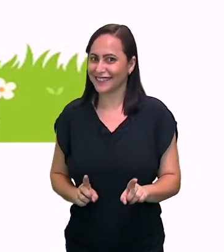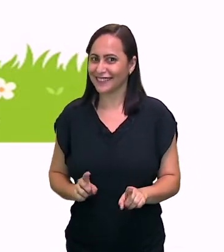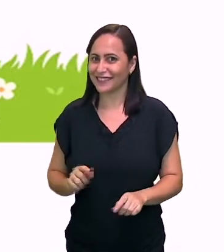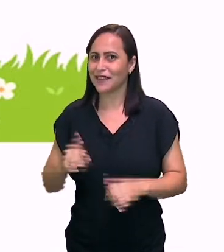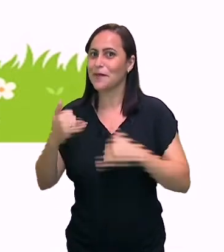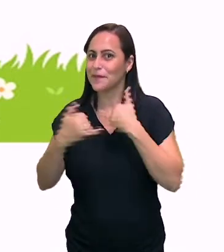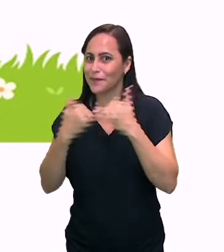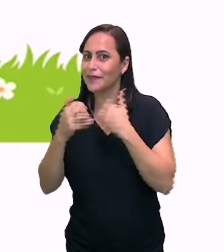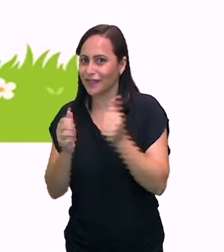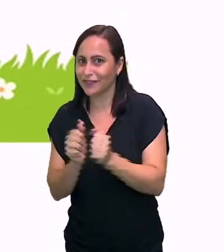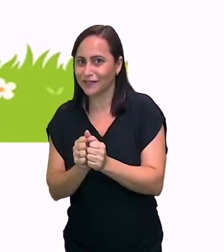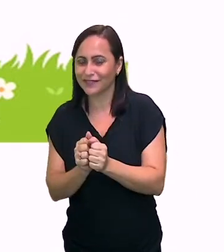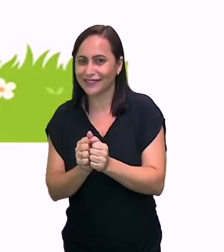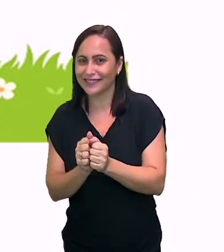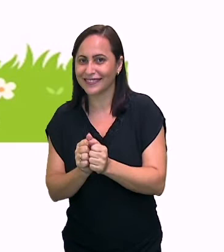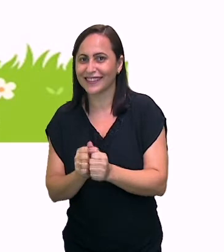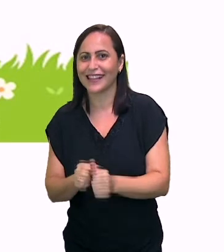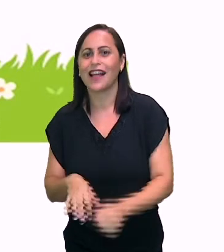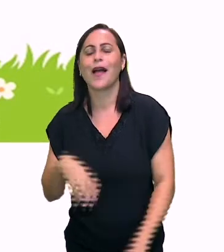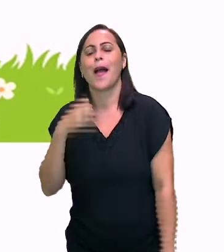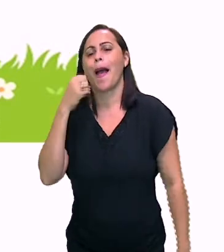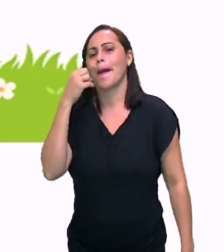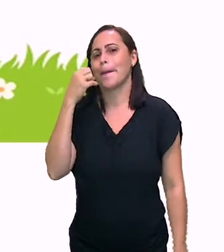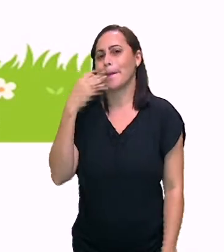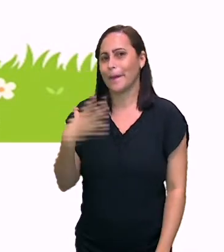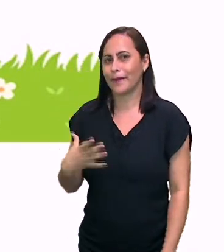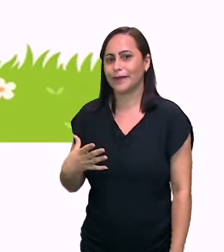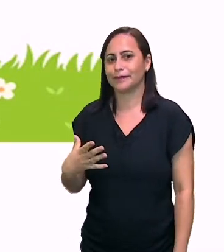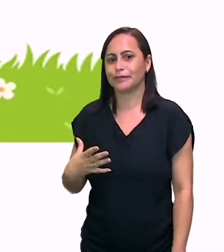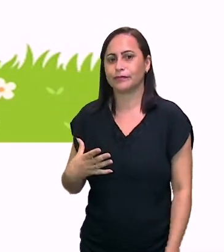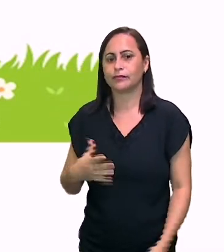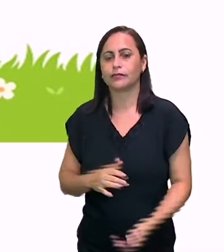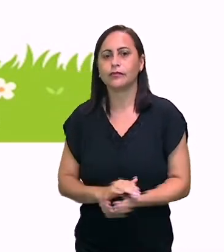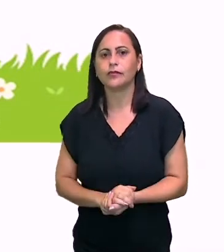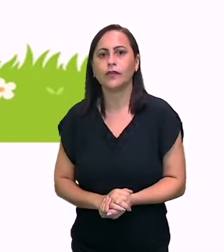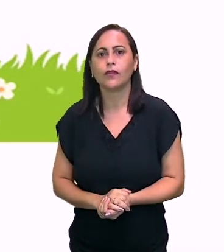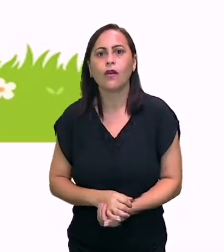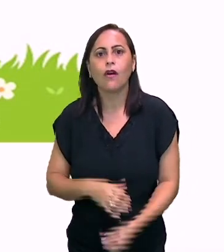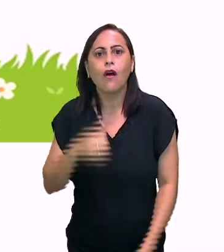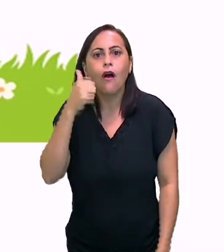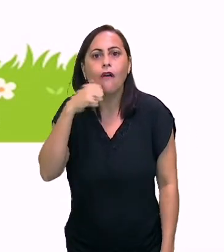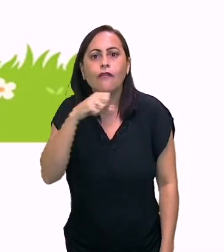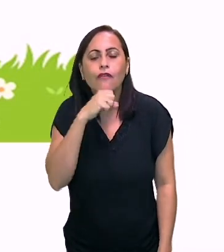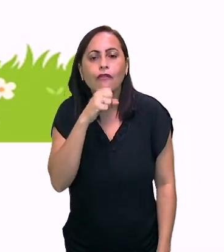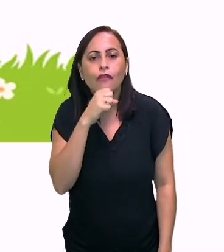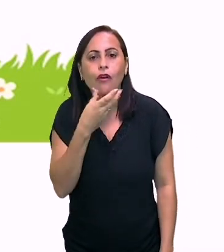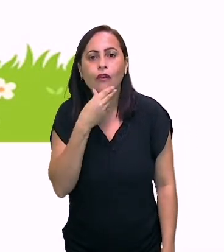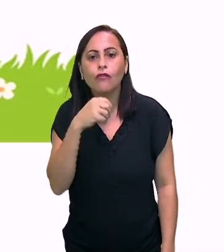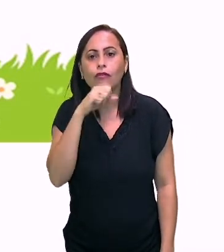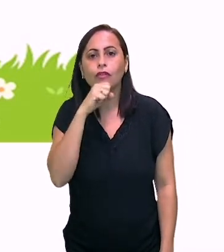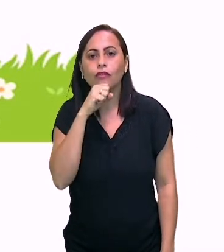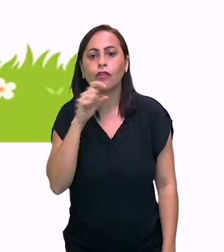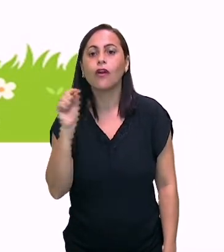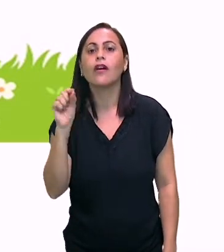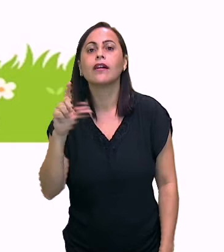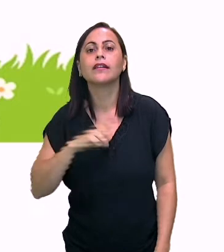com eles? Que coisa boa! E vovó e vovô? Quem